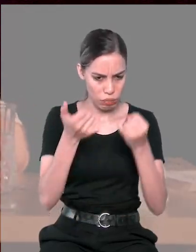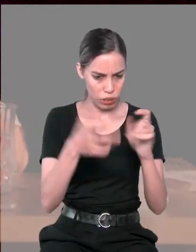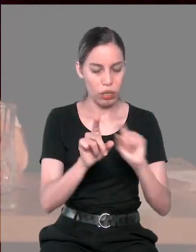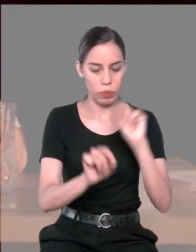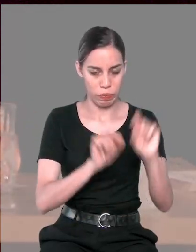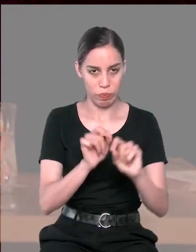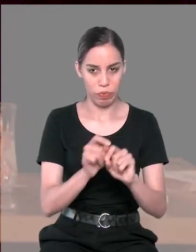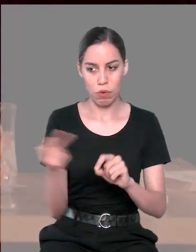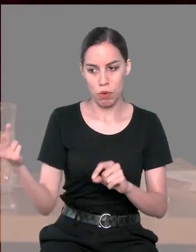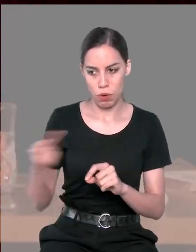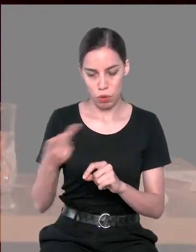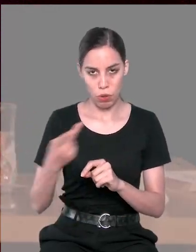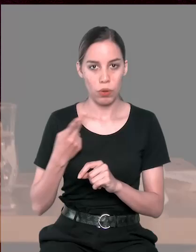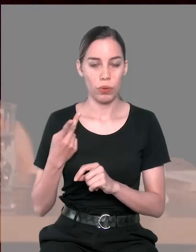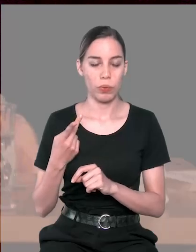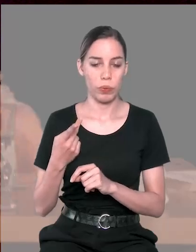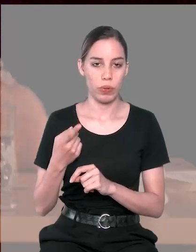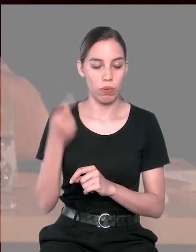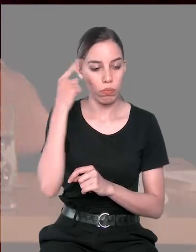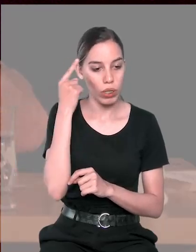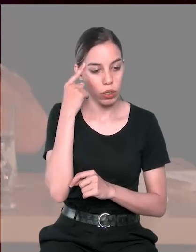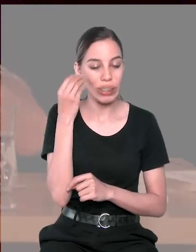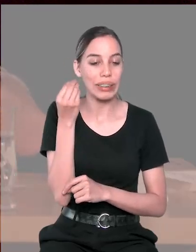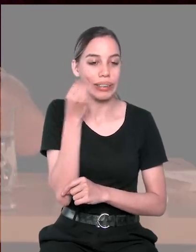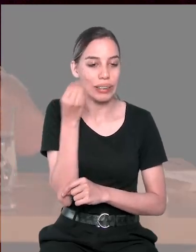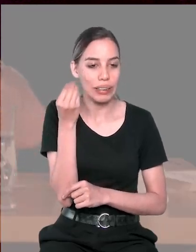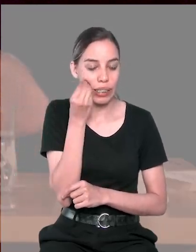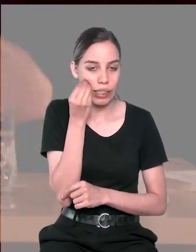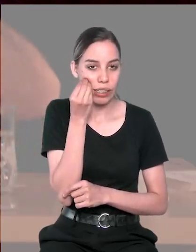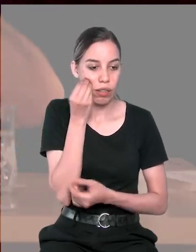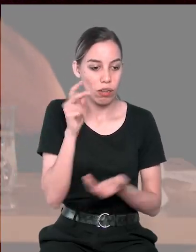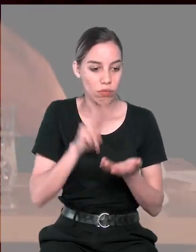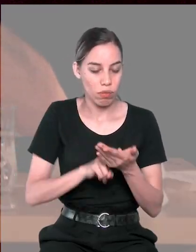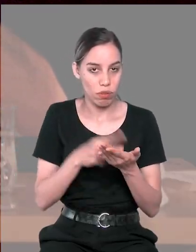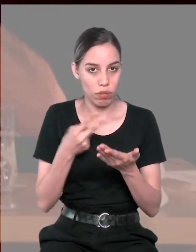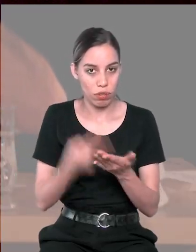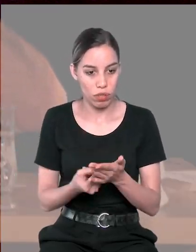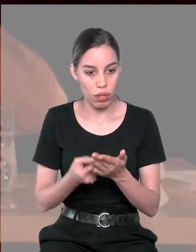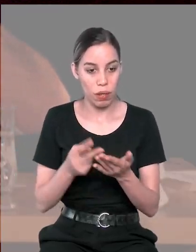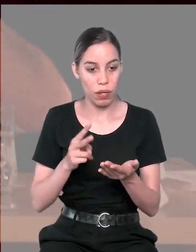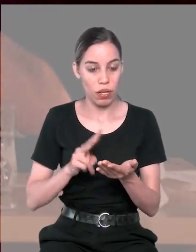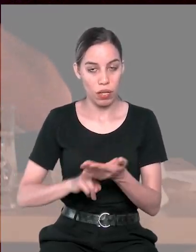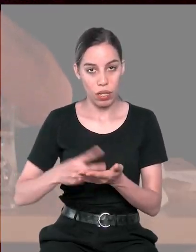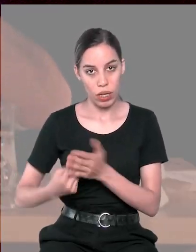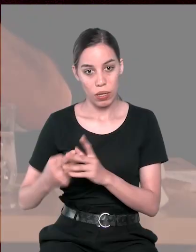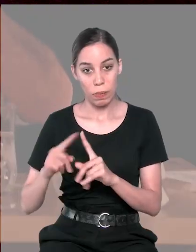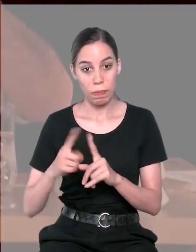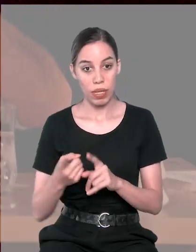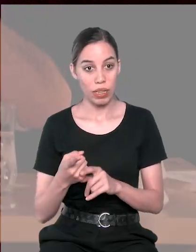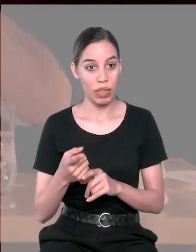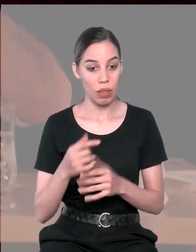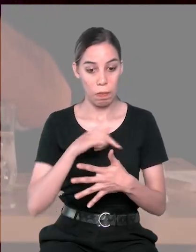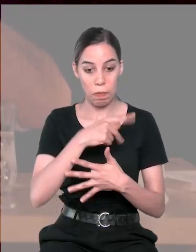coisa impressionante o que foi acontecendo, porque a gente tentou traduzir sem que nenhum dos